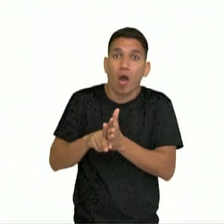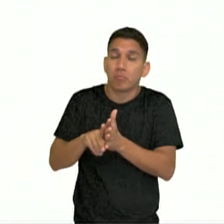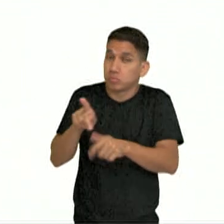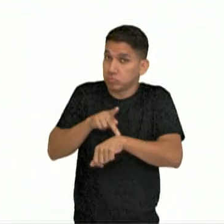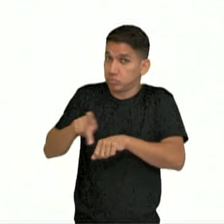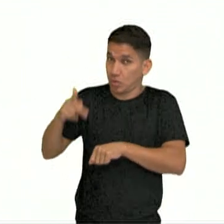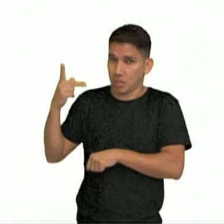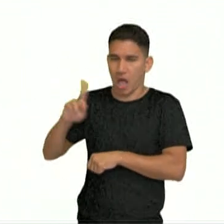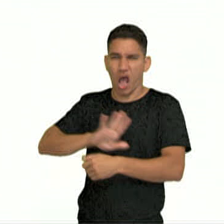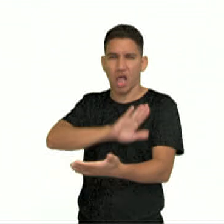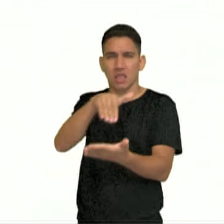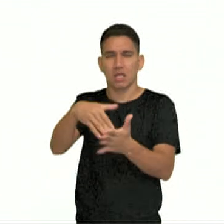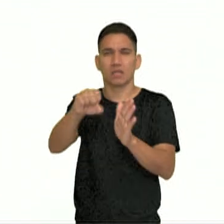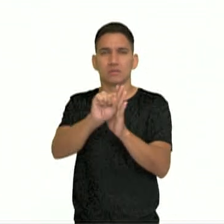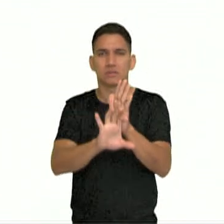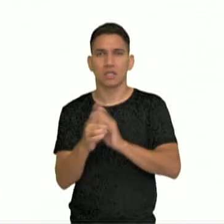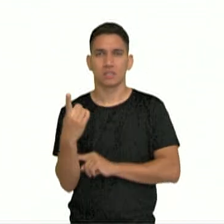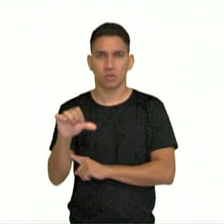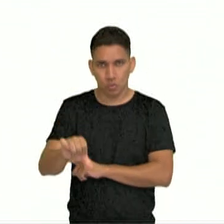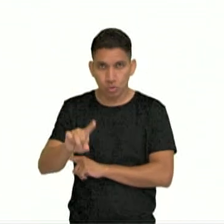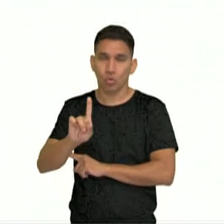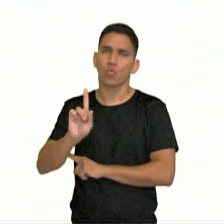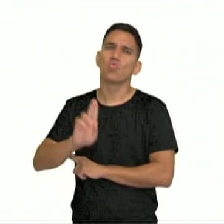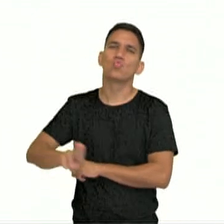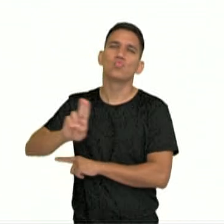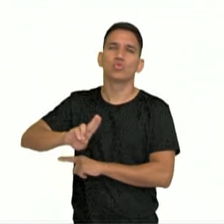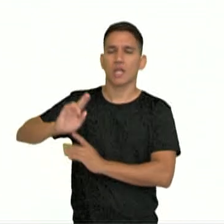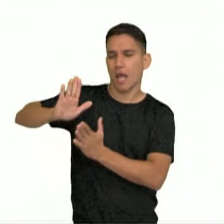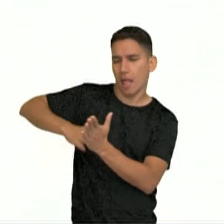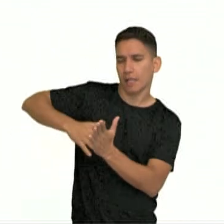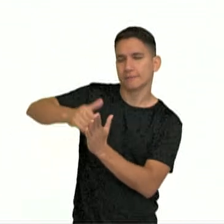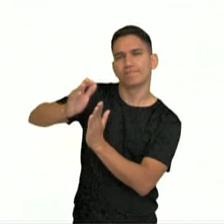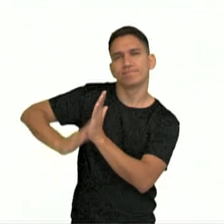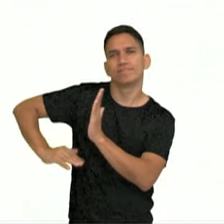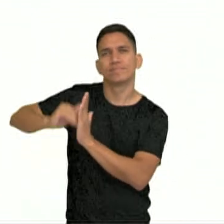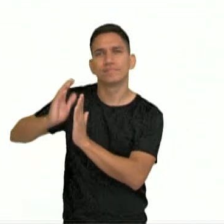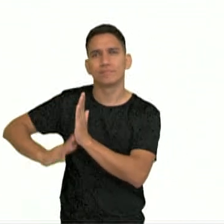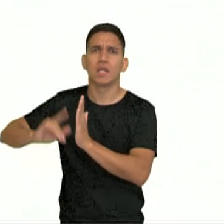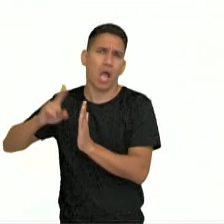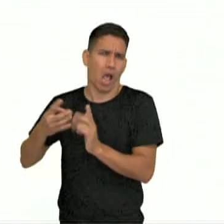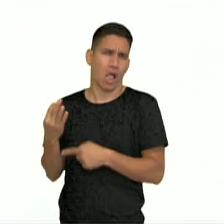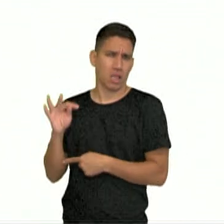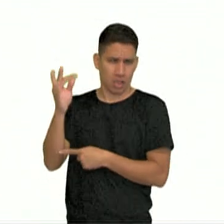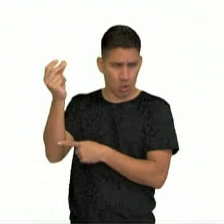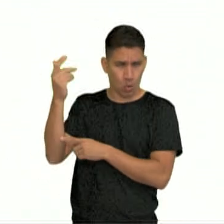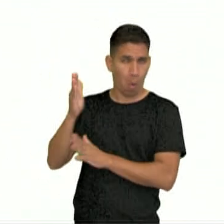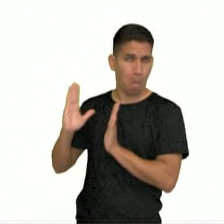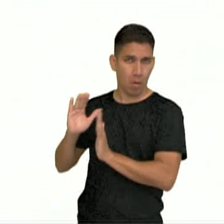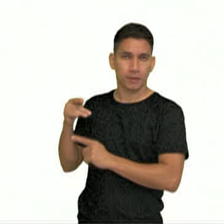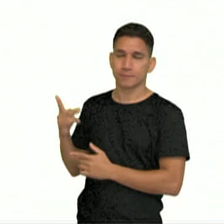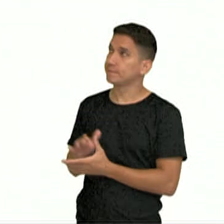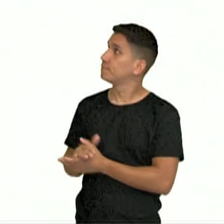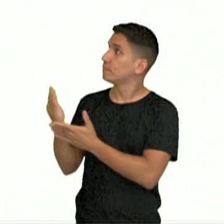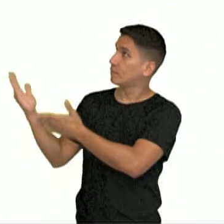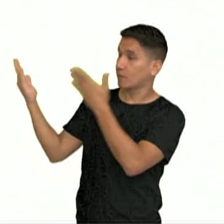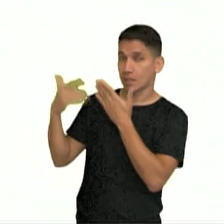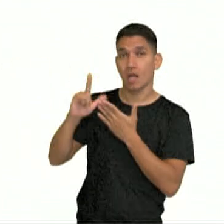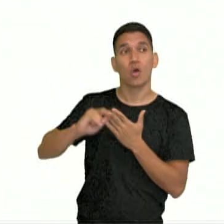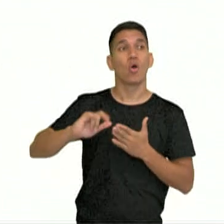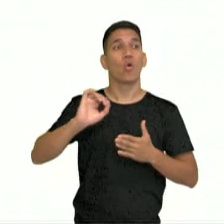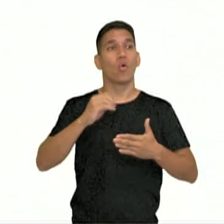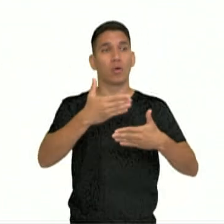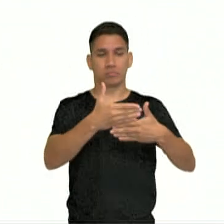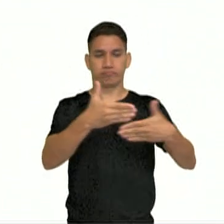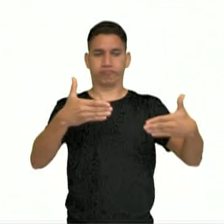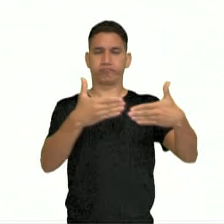até o século XIX, né, a utilização das tintas, que não deixa de ser a tecnologia do seu tempo. E aqui nós temos uma placa, né, uma